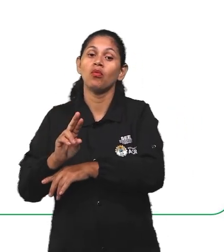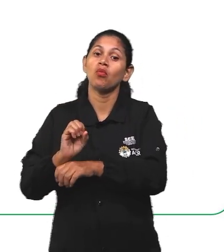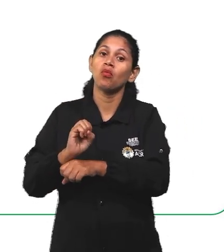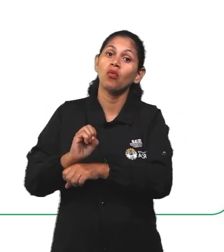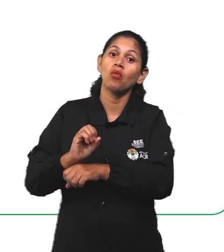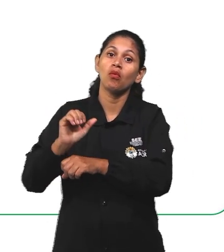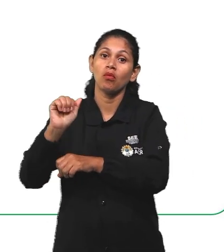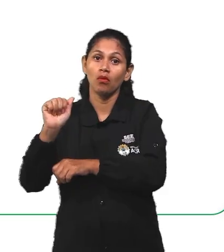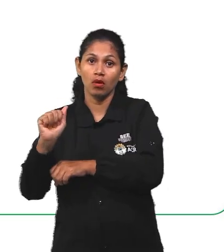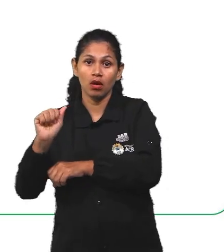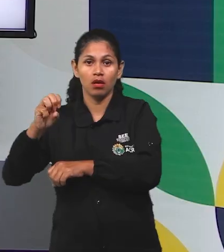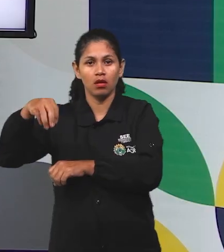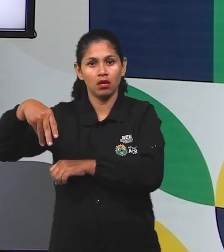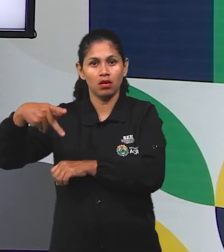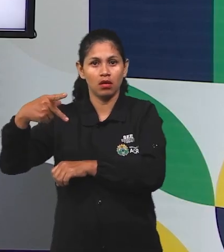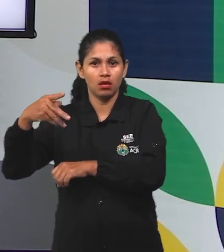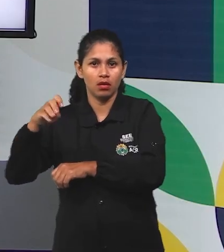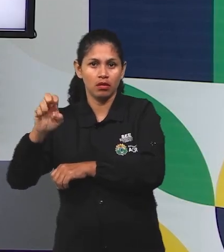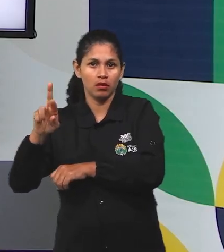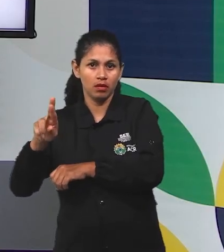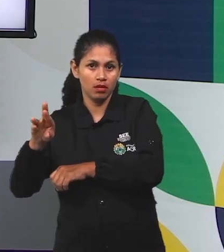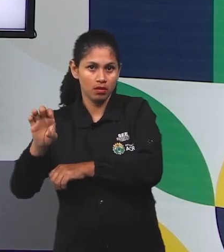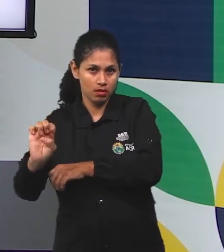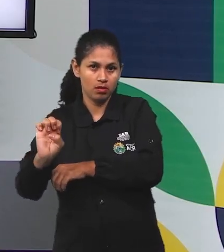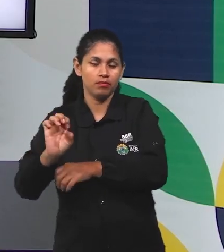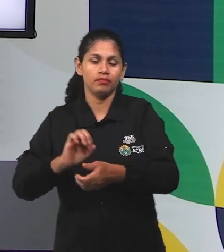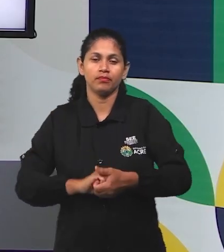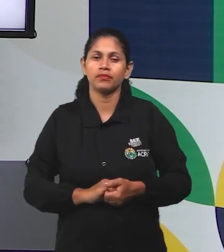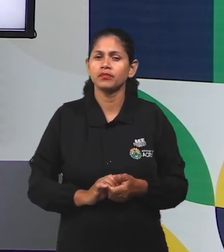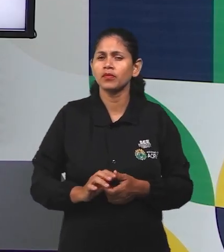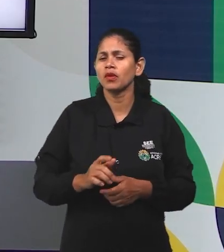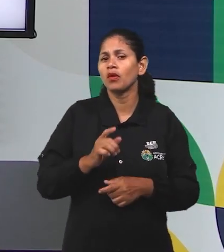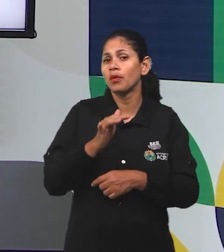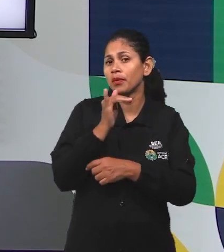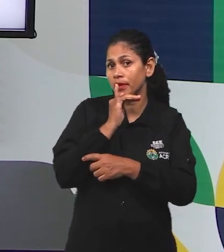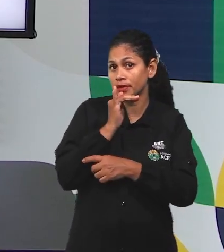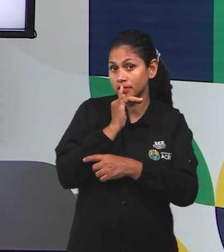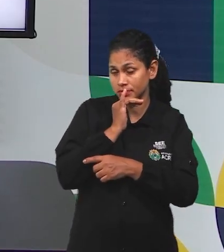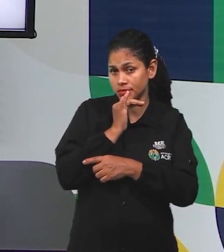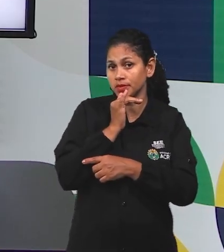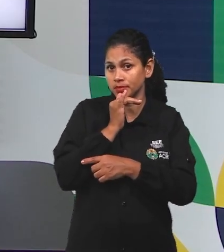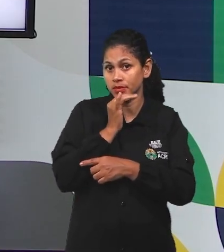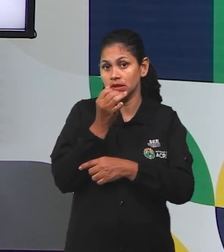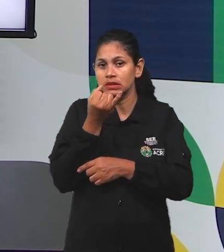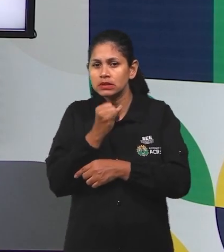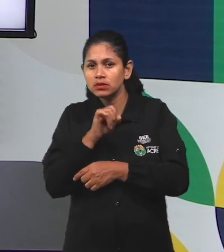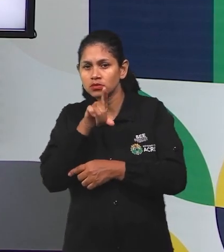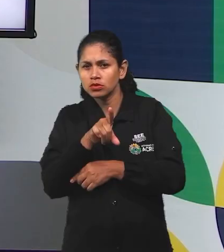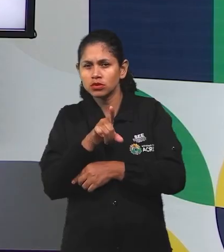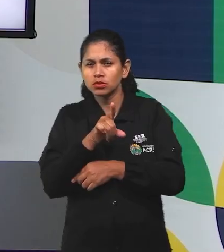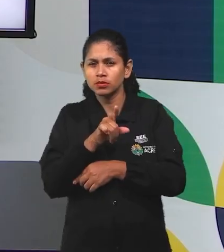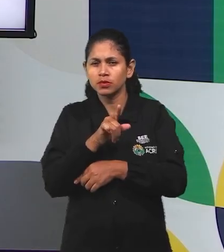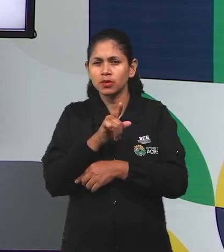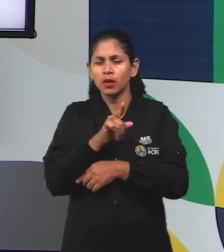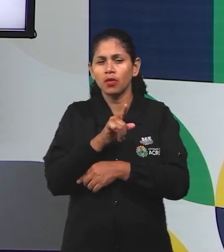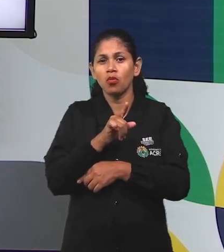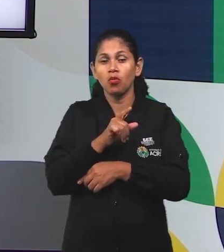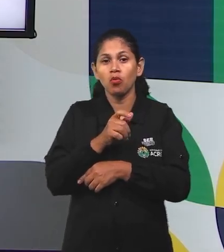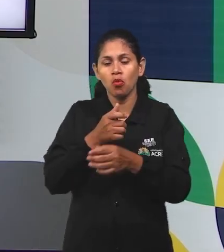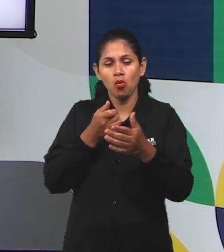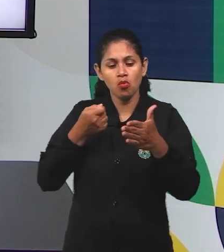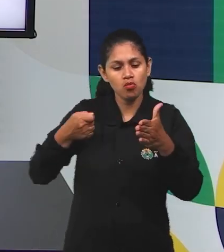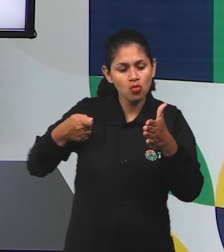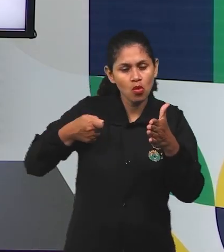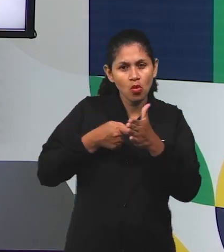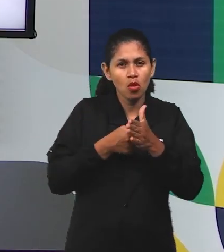de watts. Agora, deixa eu dar um exemplo para você típico desse aqui. Se você olhar no teu carregador de celular,